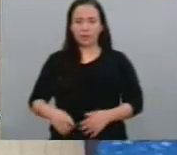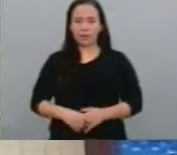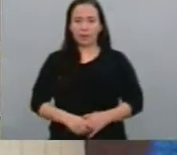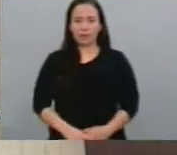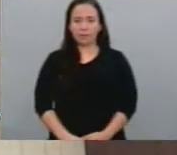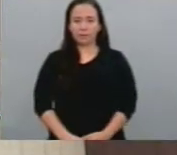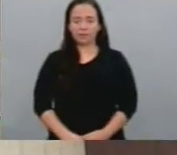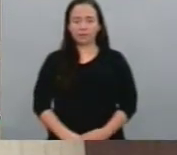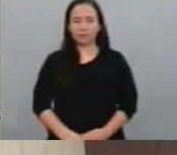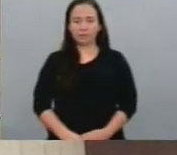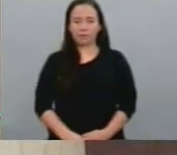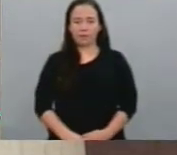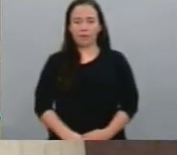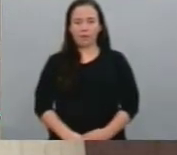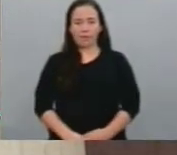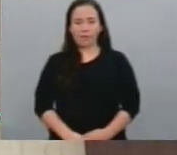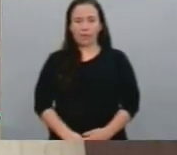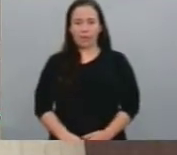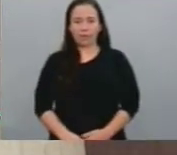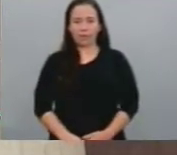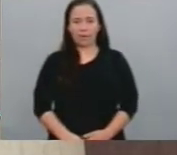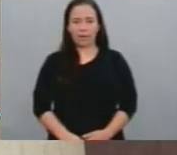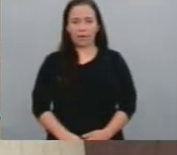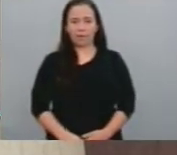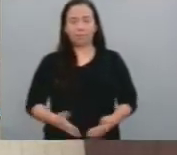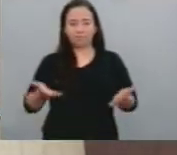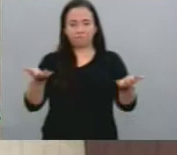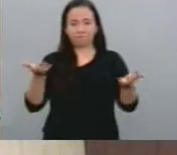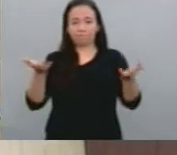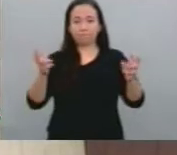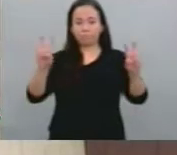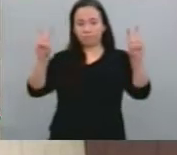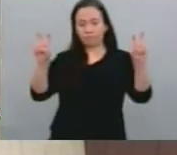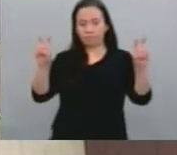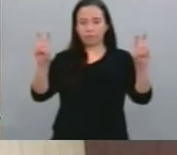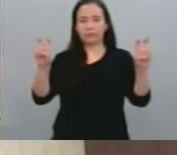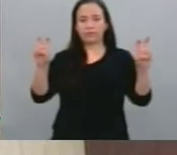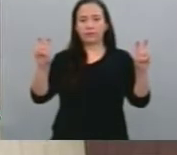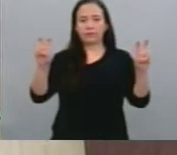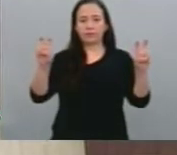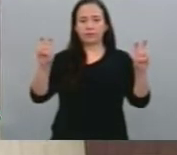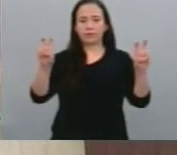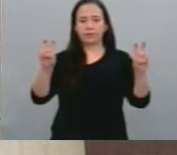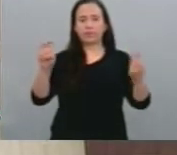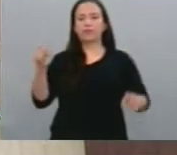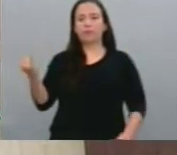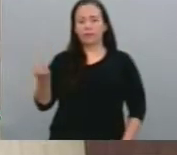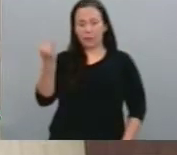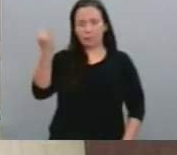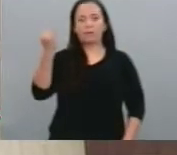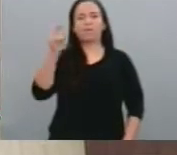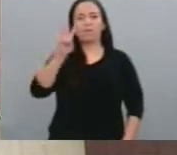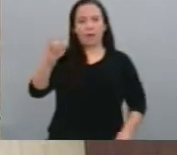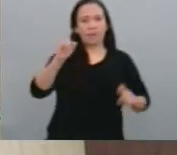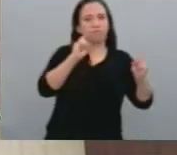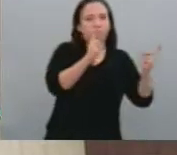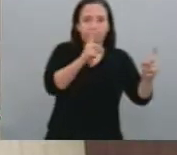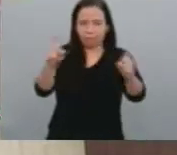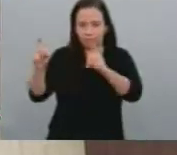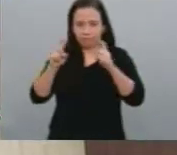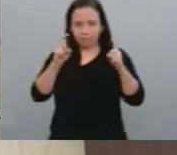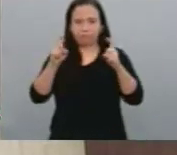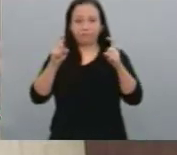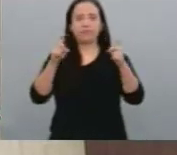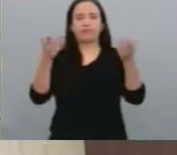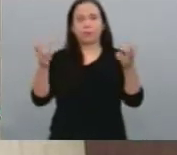queria tocar num ponto que certamente será de dissenso entre nós, que é o da